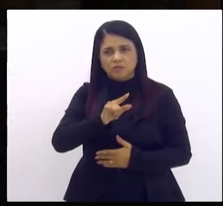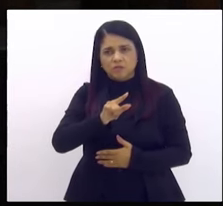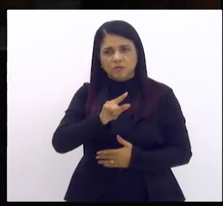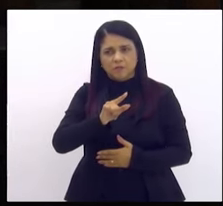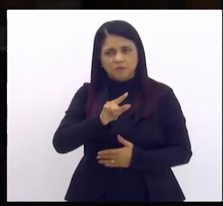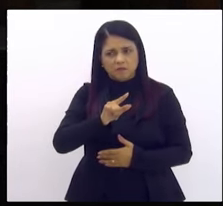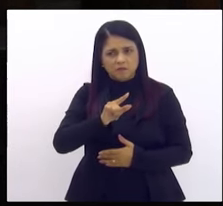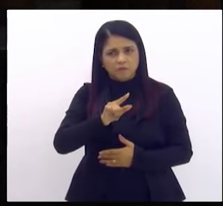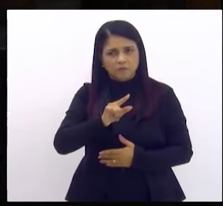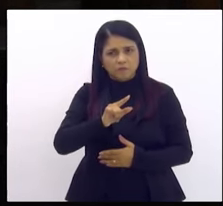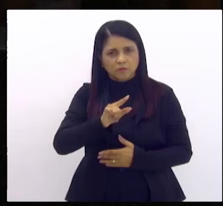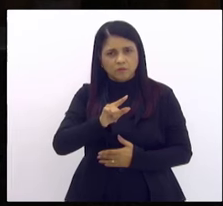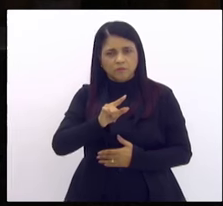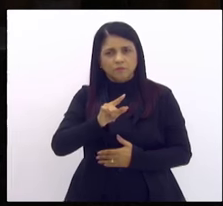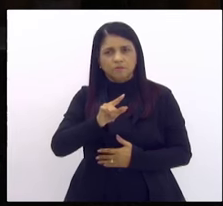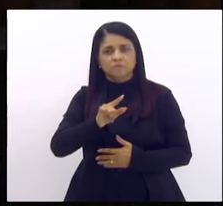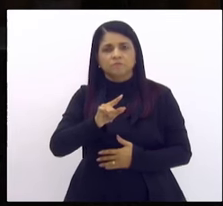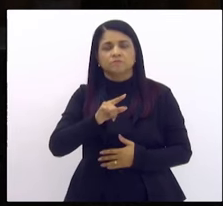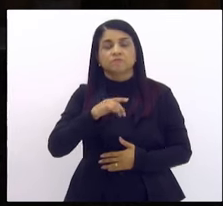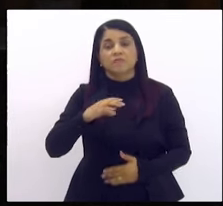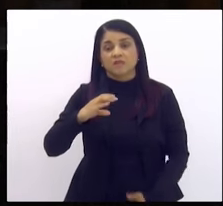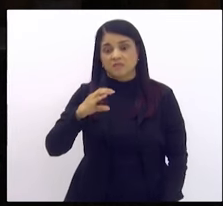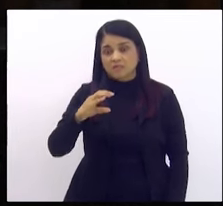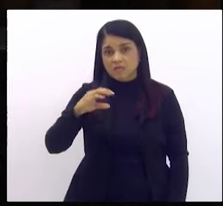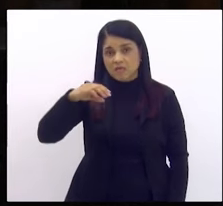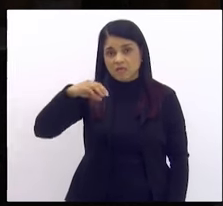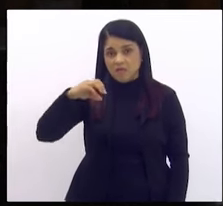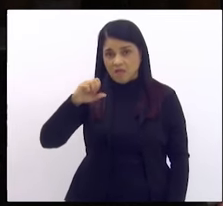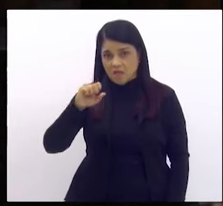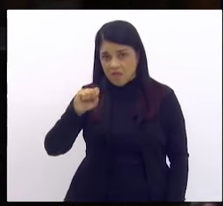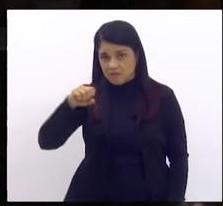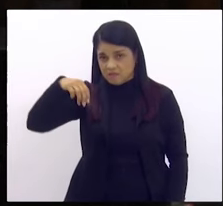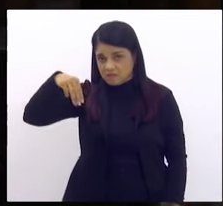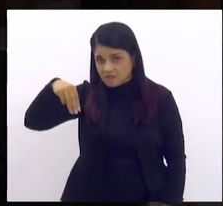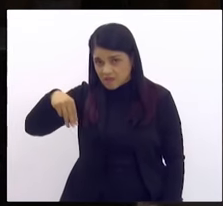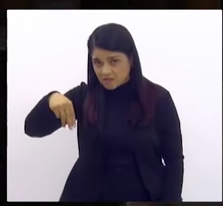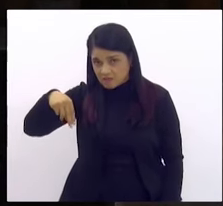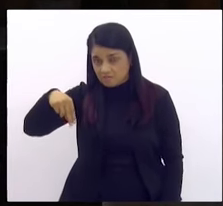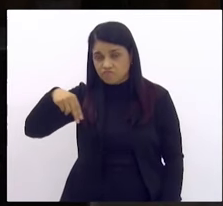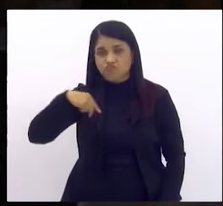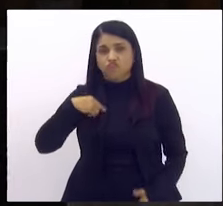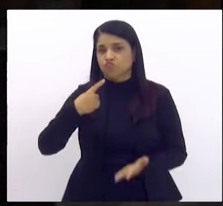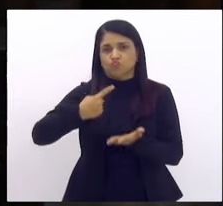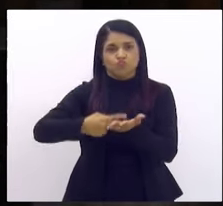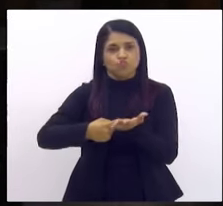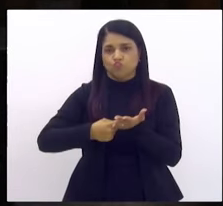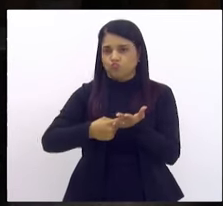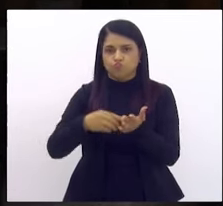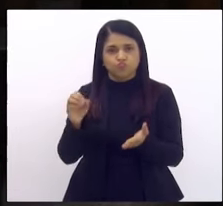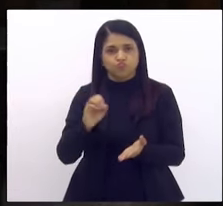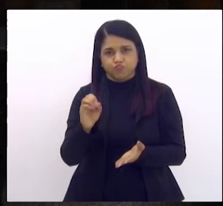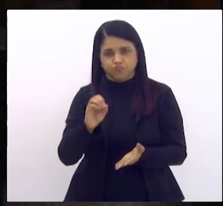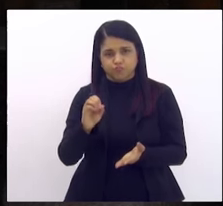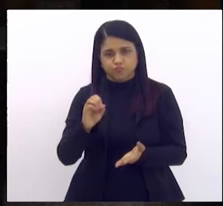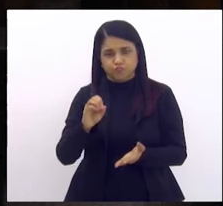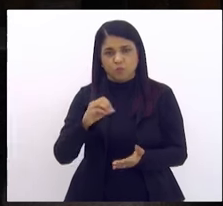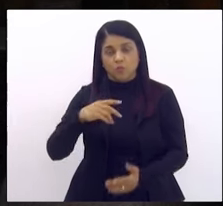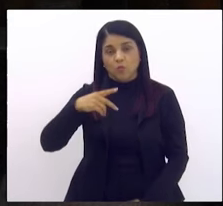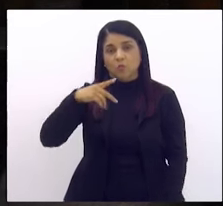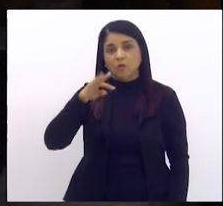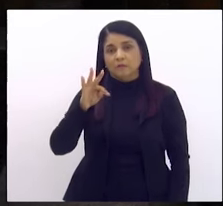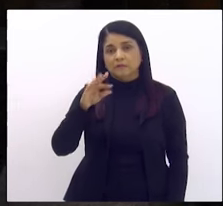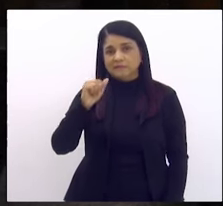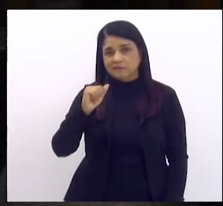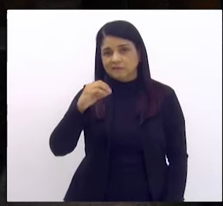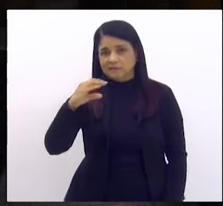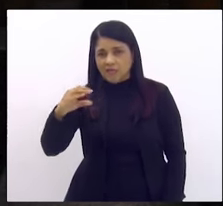apurar o porquê a CSN não cumpre o TAC, já que foi estabelecido há alguns anos,